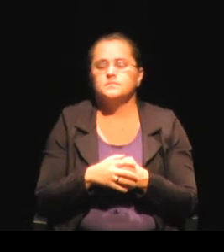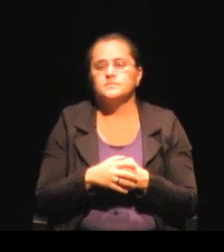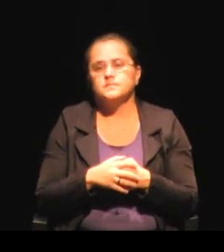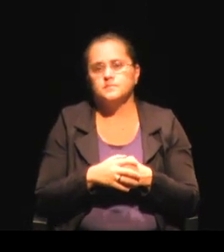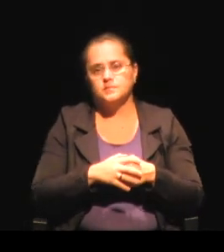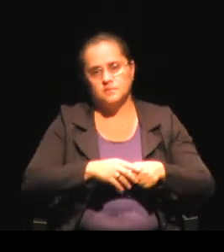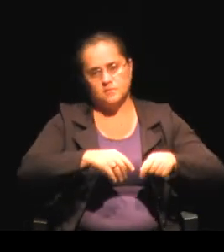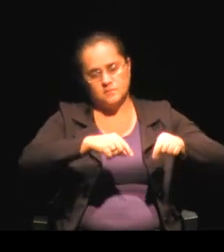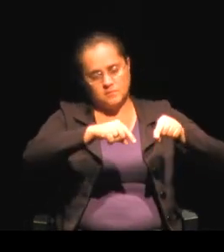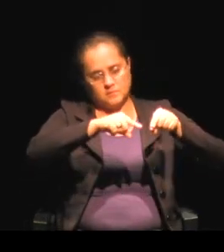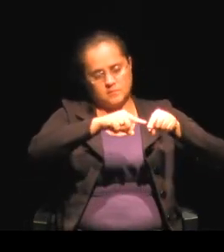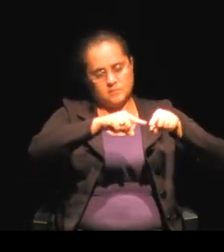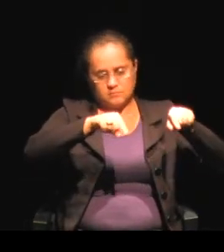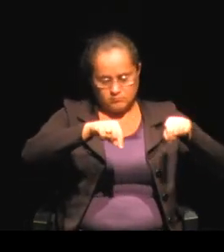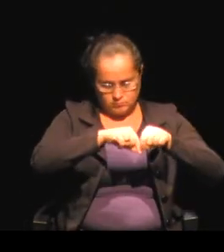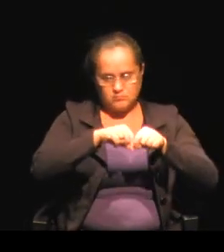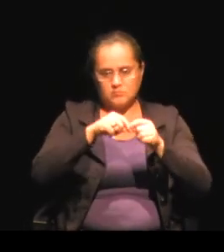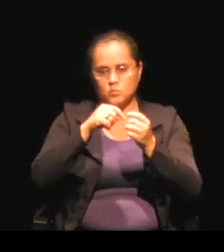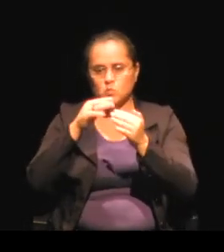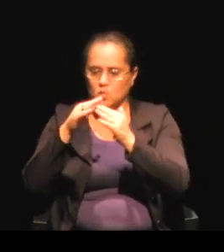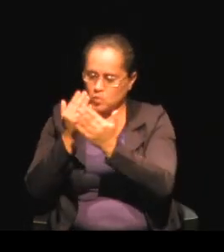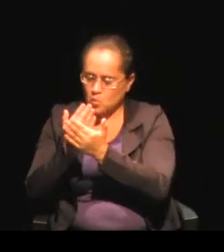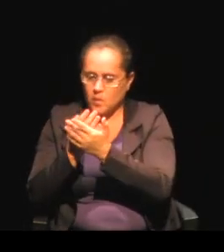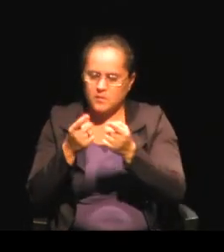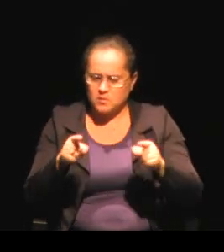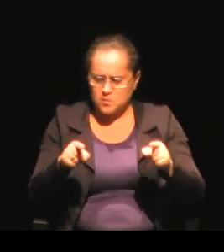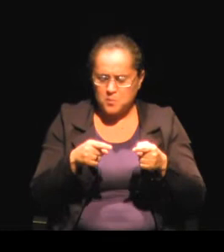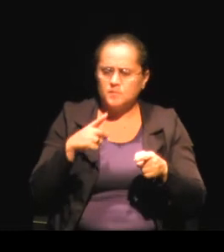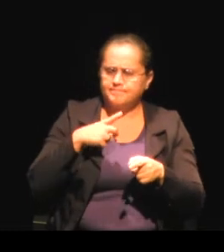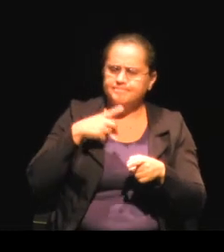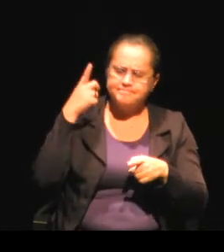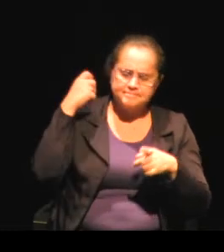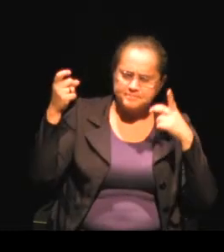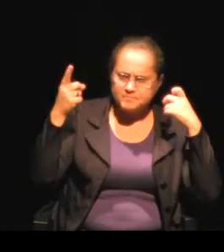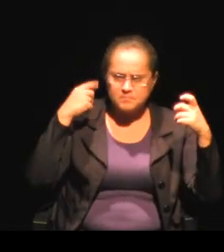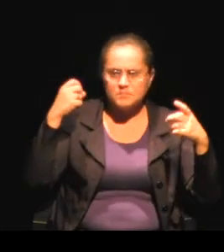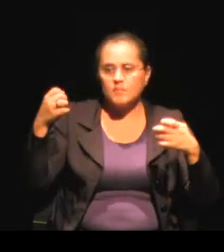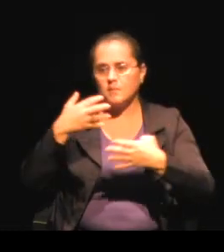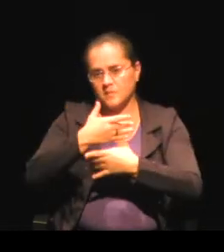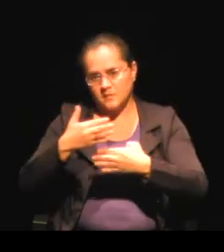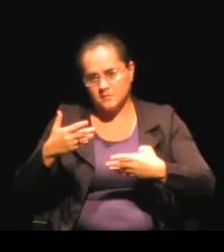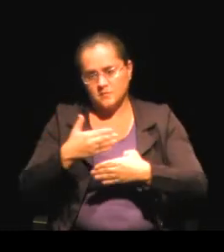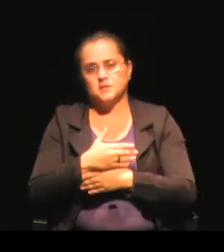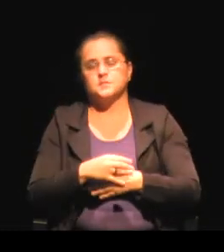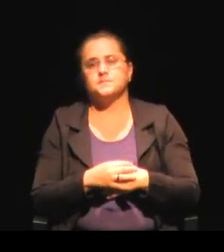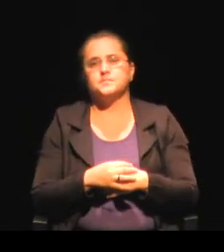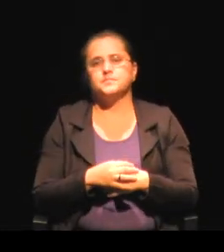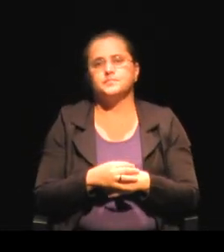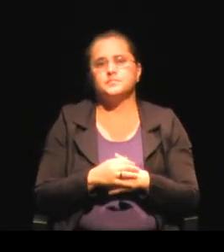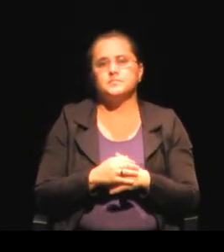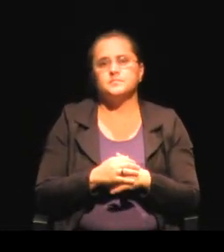lá atrás, e essas duas janelas grandes, horizontais aqui, que na altura de uma mesa de quem está sentado aqui,